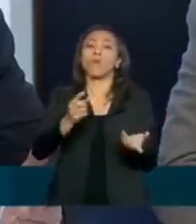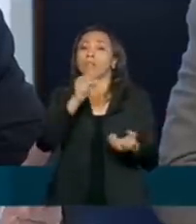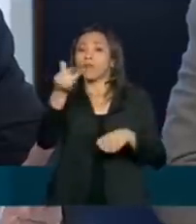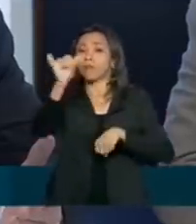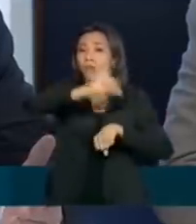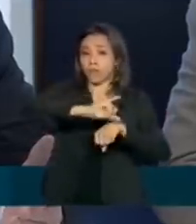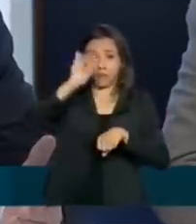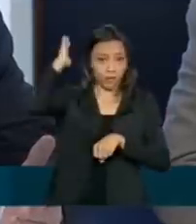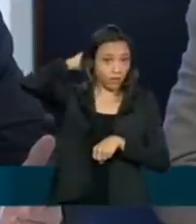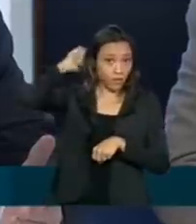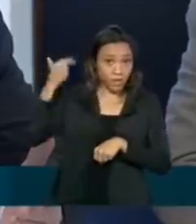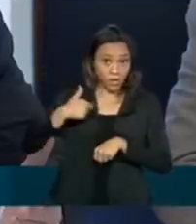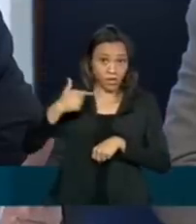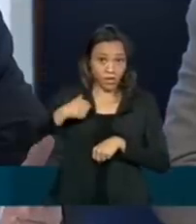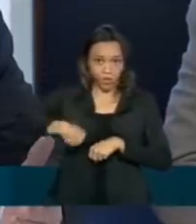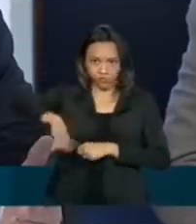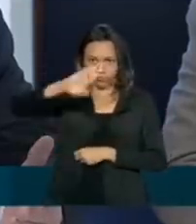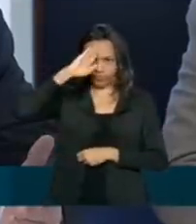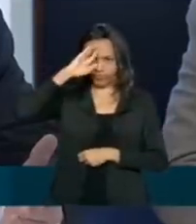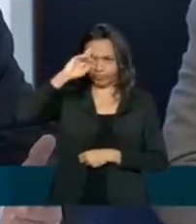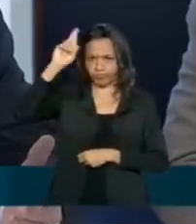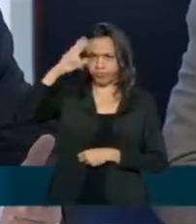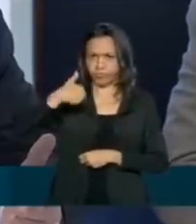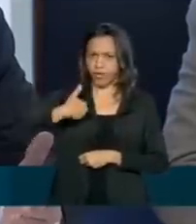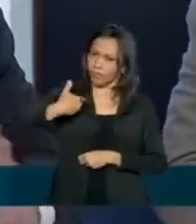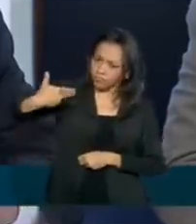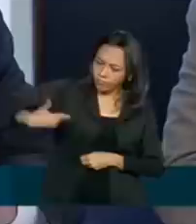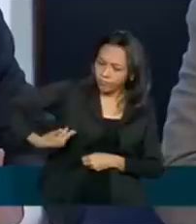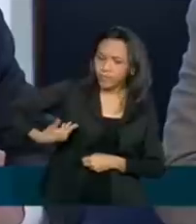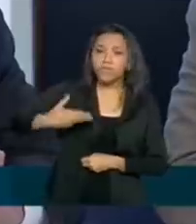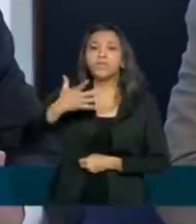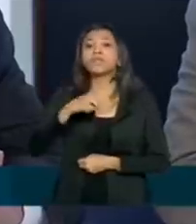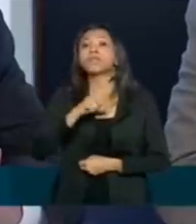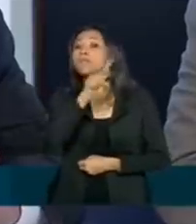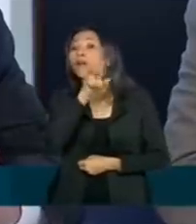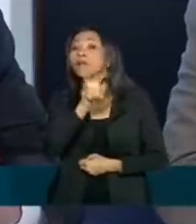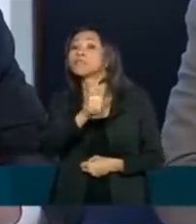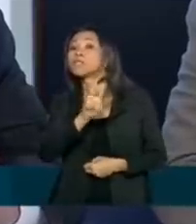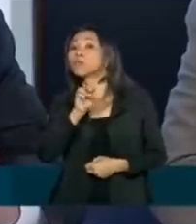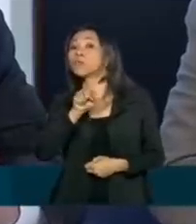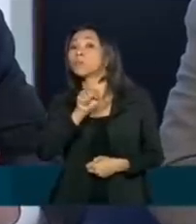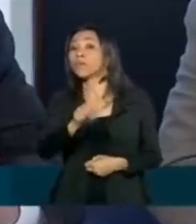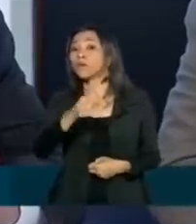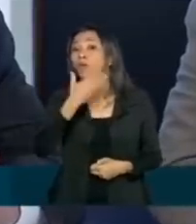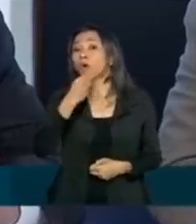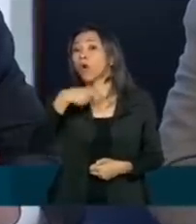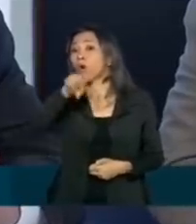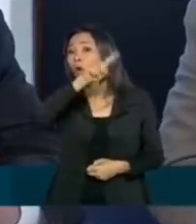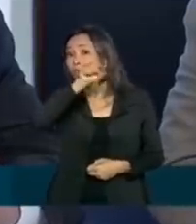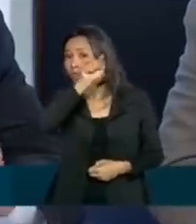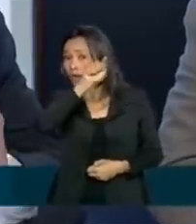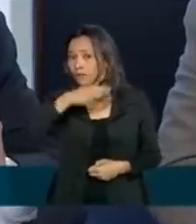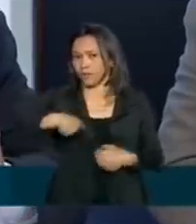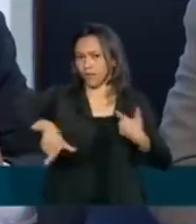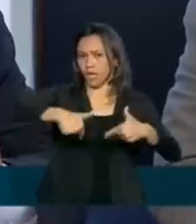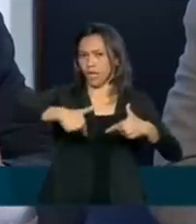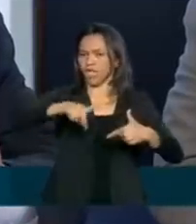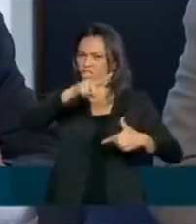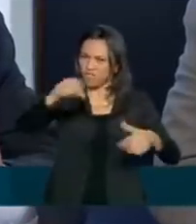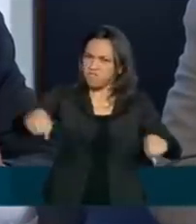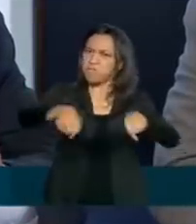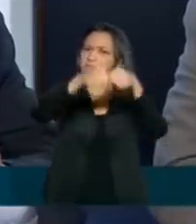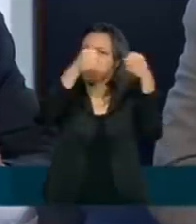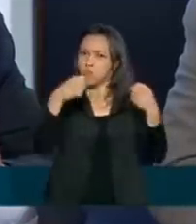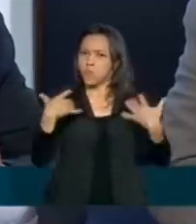comandava a 12ª Região Militar. Nós temos 5 mil homens em Manaus, na maior cidade que teve colapso. Nós tivemos 0 mortos.